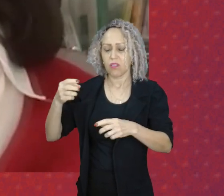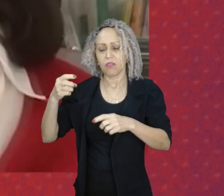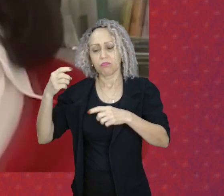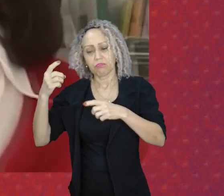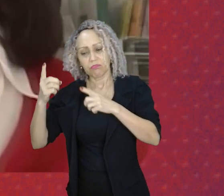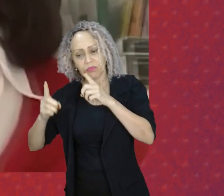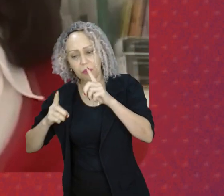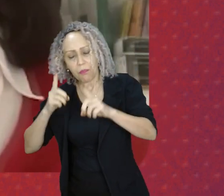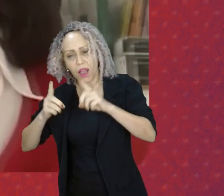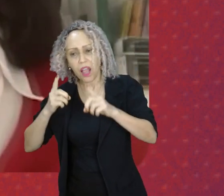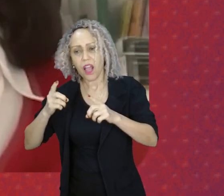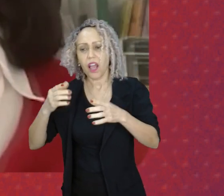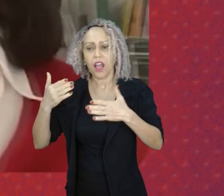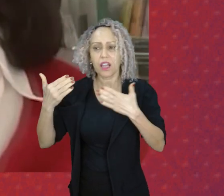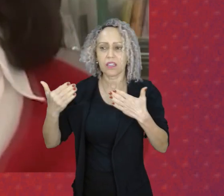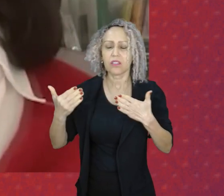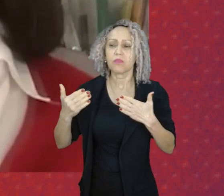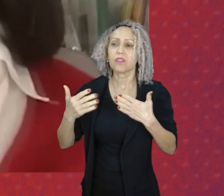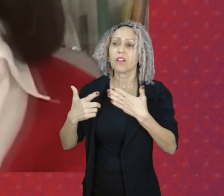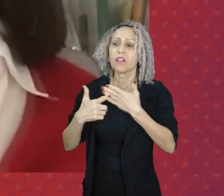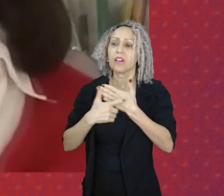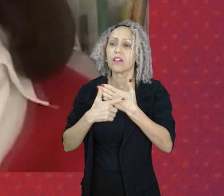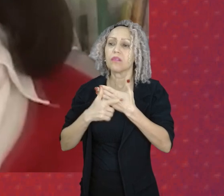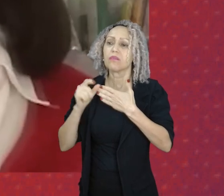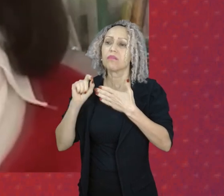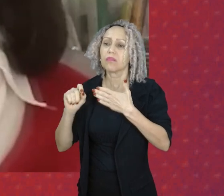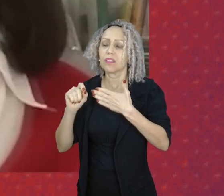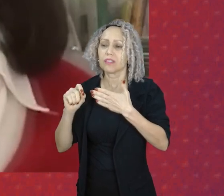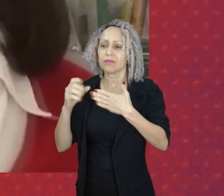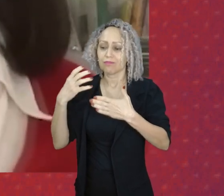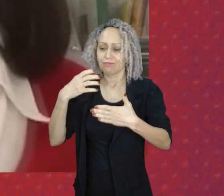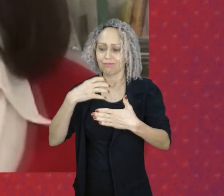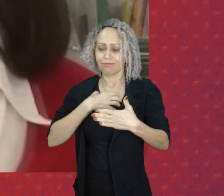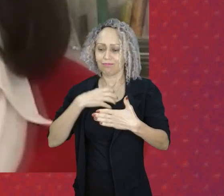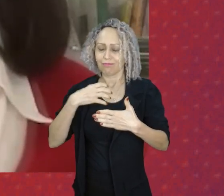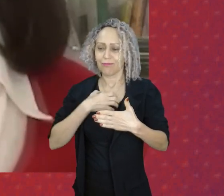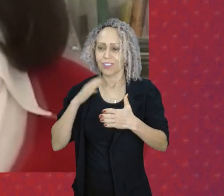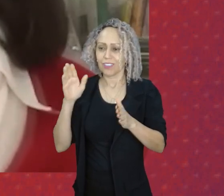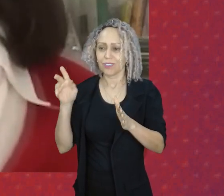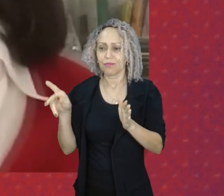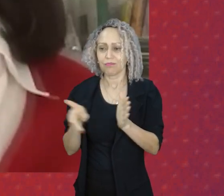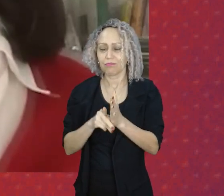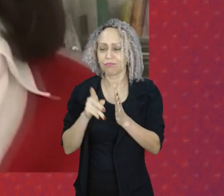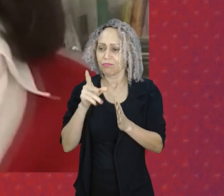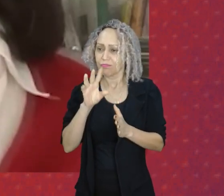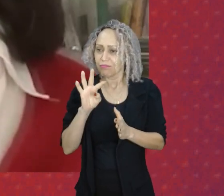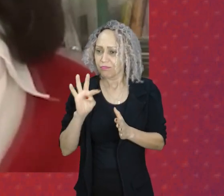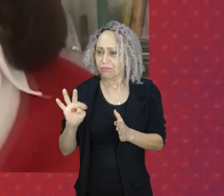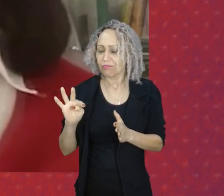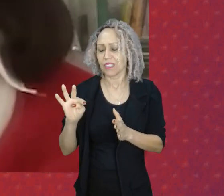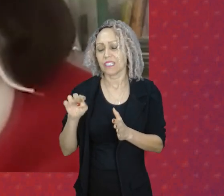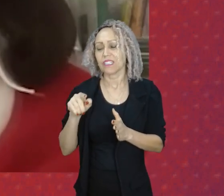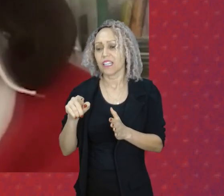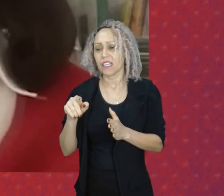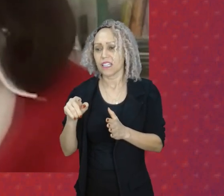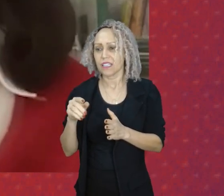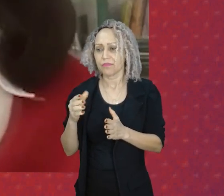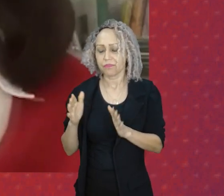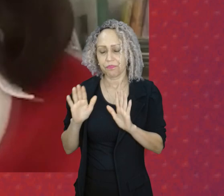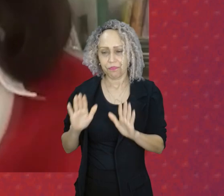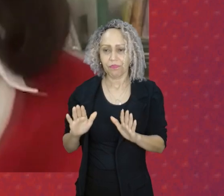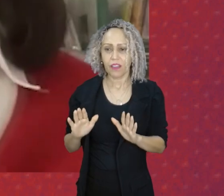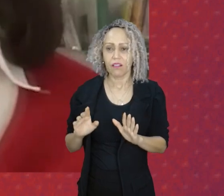papel do modo petista de atuação parlamentar, diz respeito ao planejamento